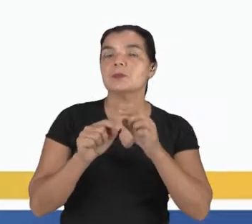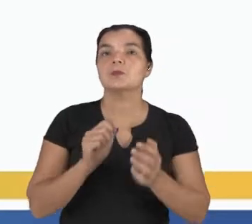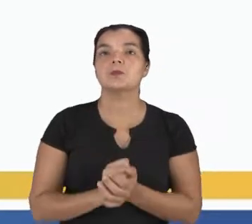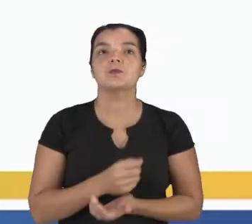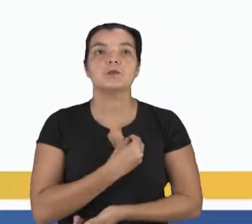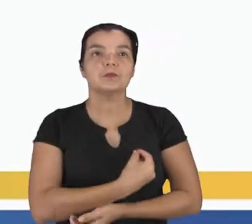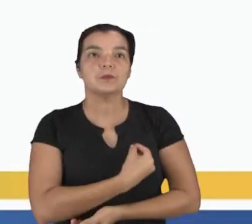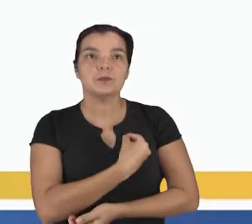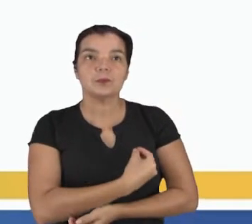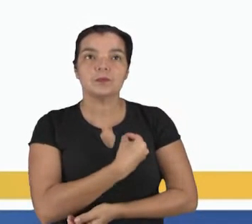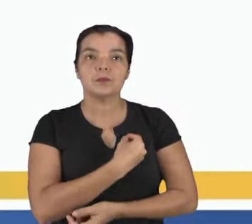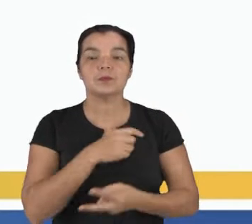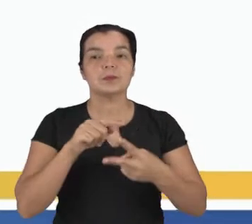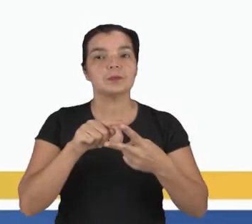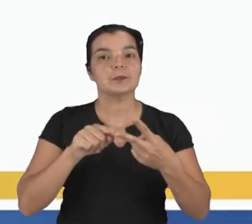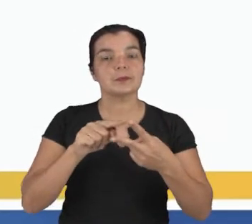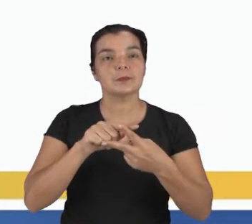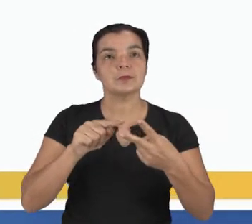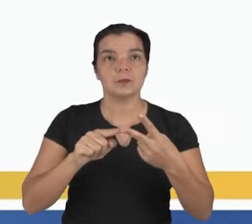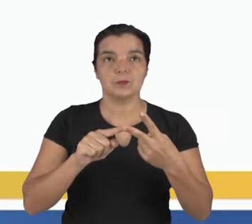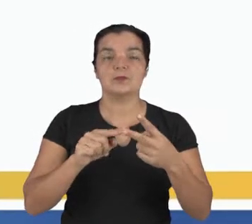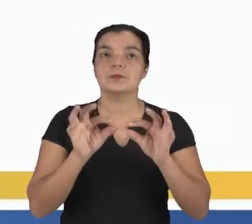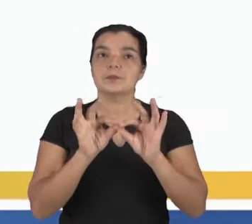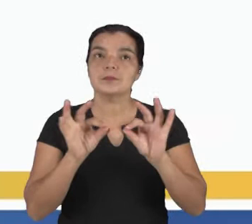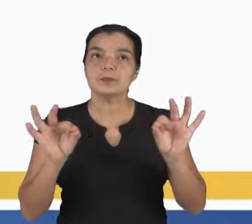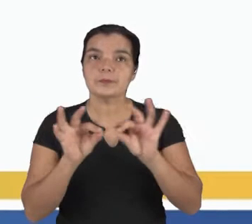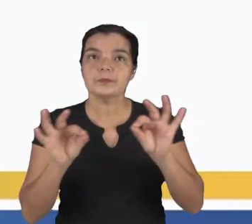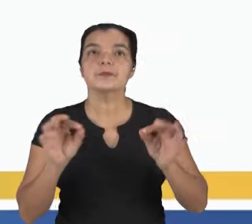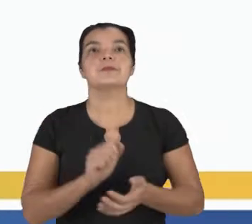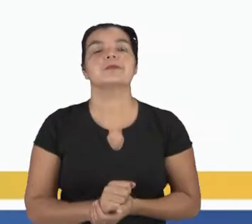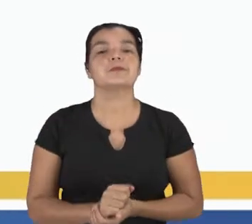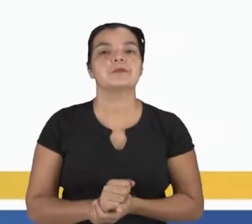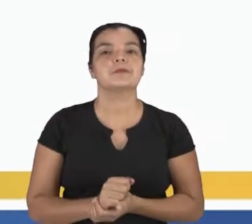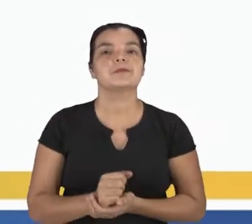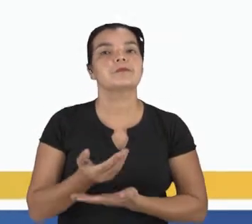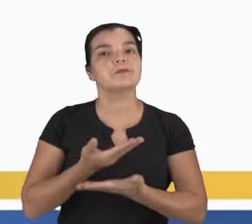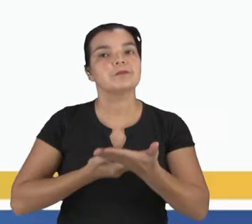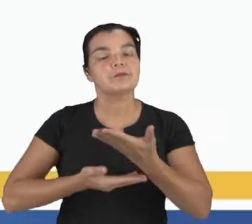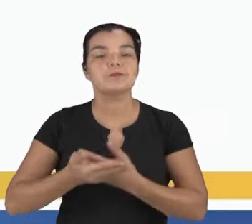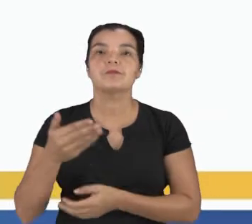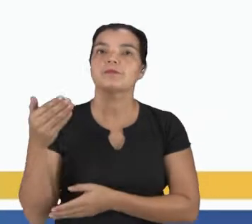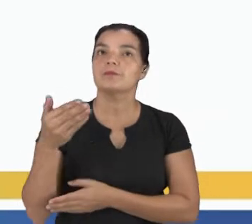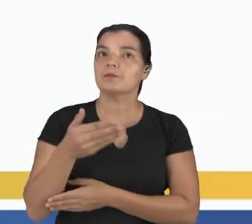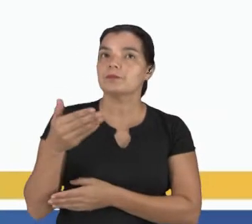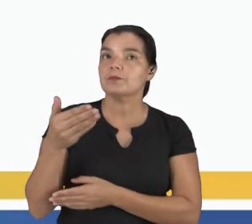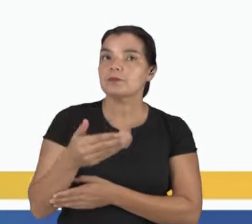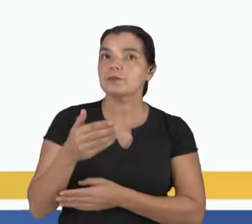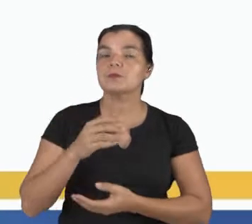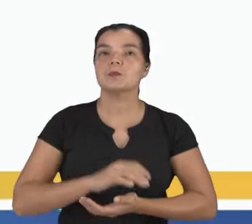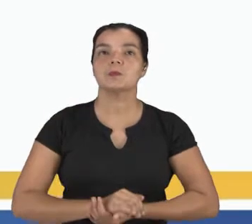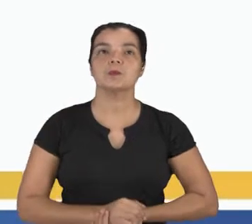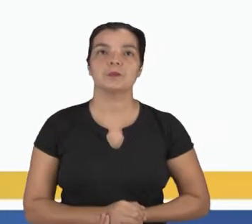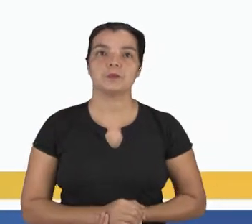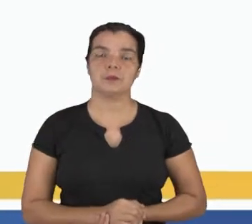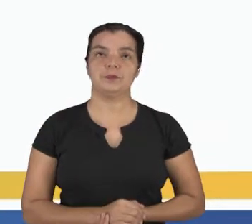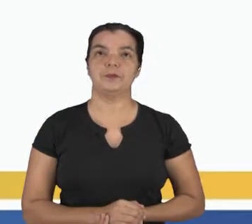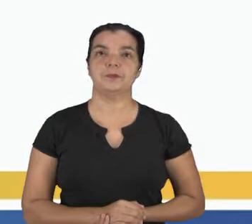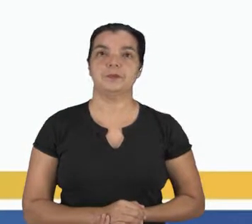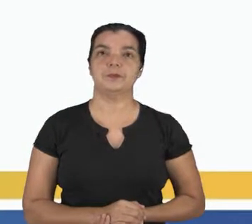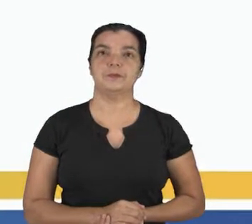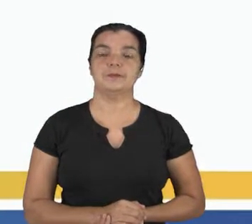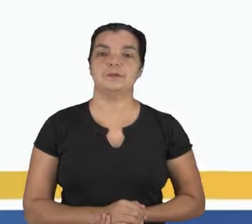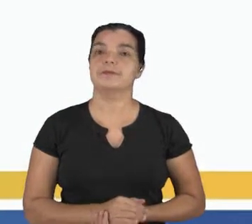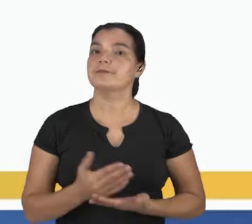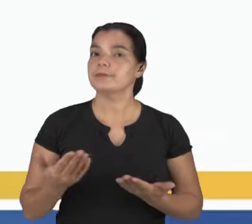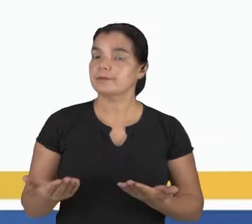os correspondentes valores das duas grandezas relacionadas é uma